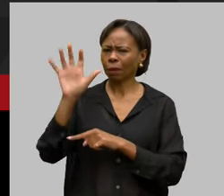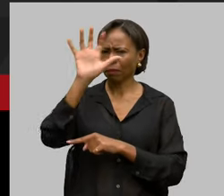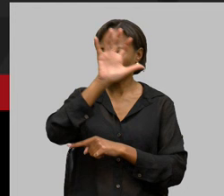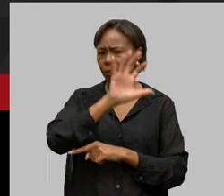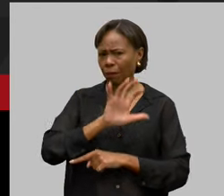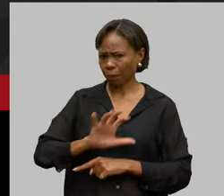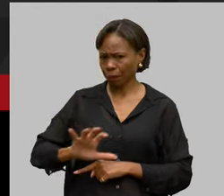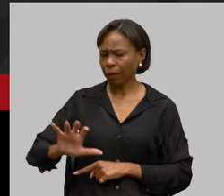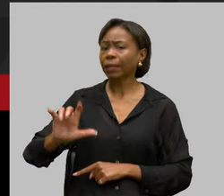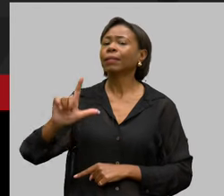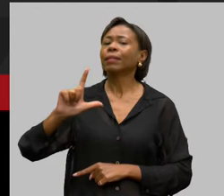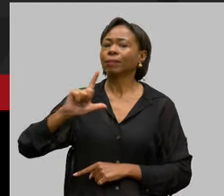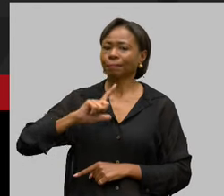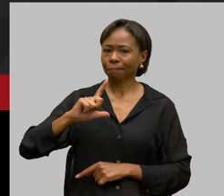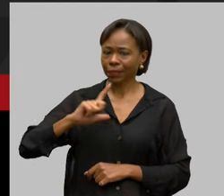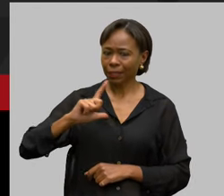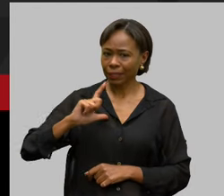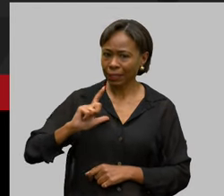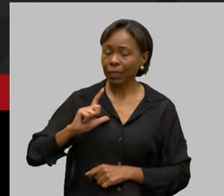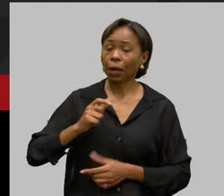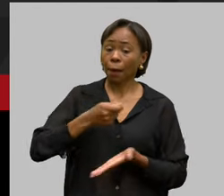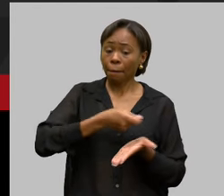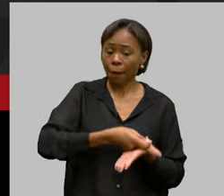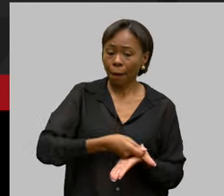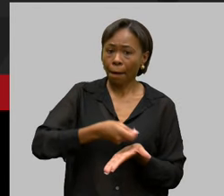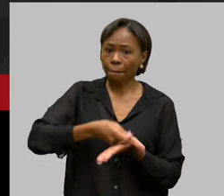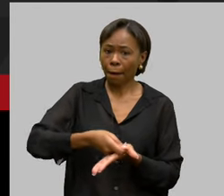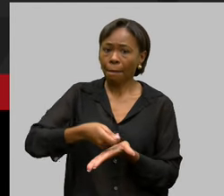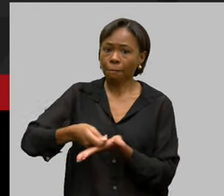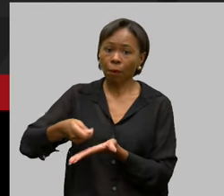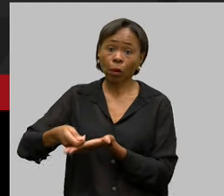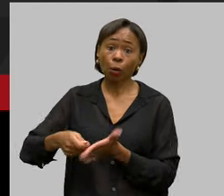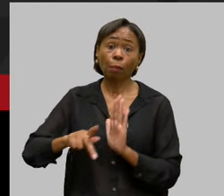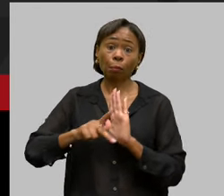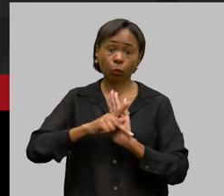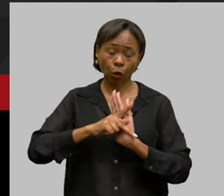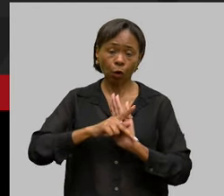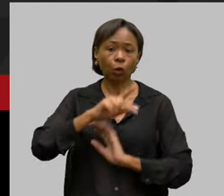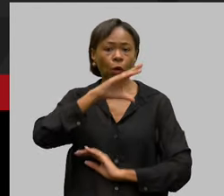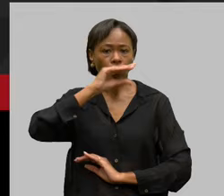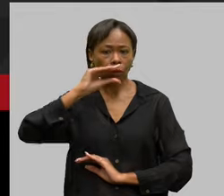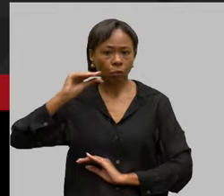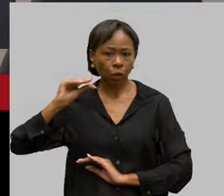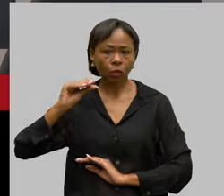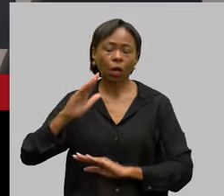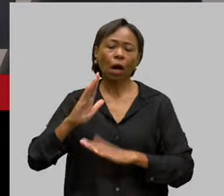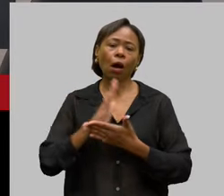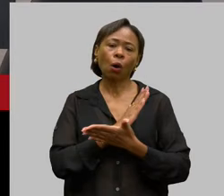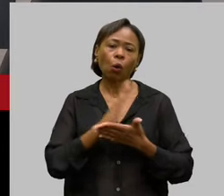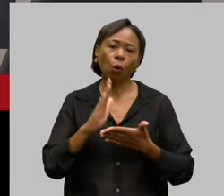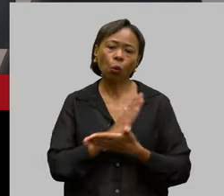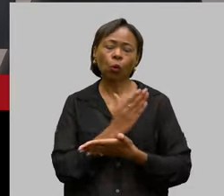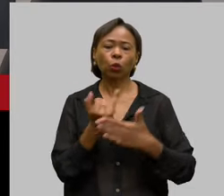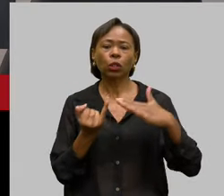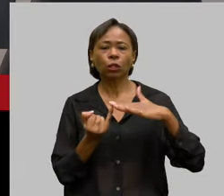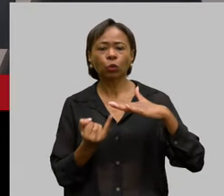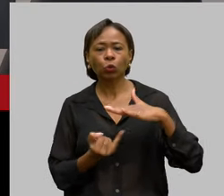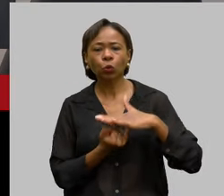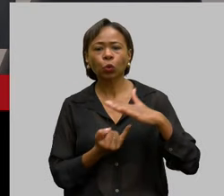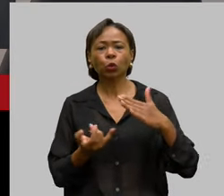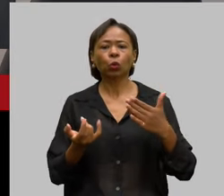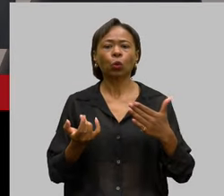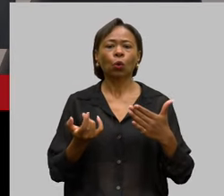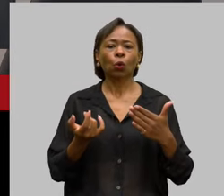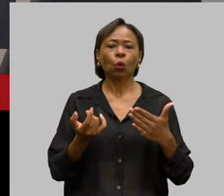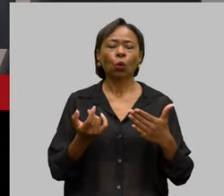haviam contribuições dos Servidores Públicos eh para alguns institutos ou algumas caixas para sua Seguridade